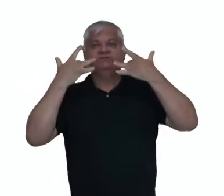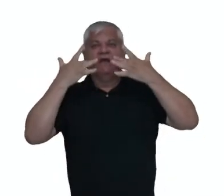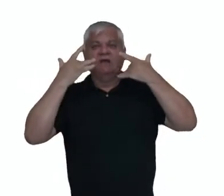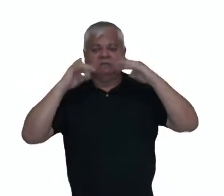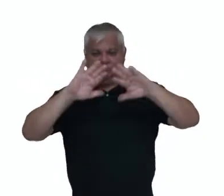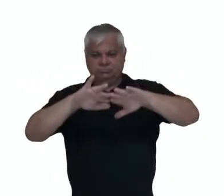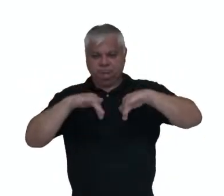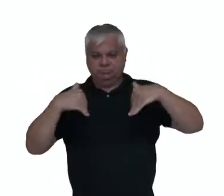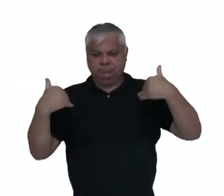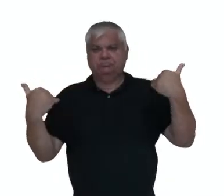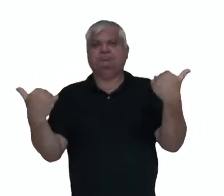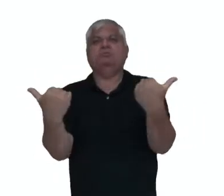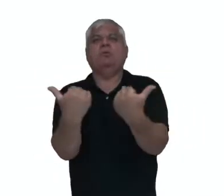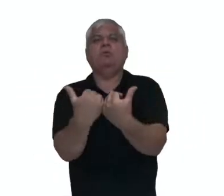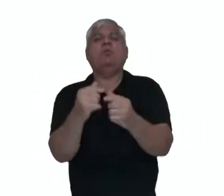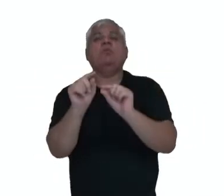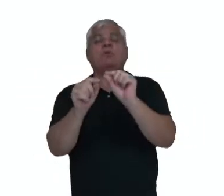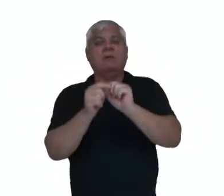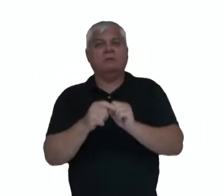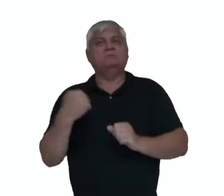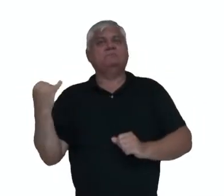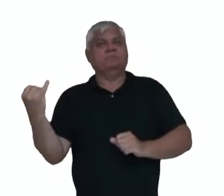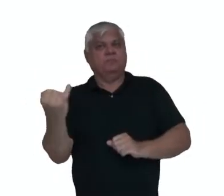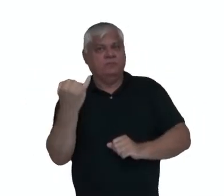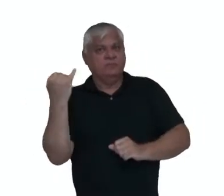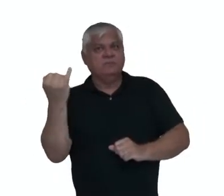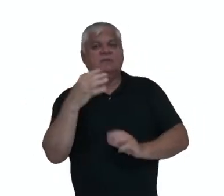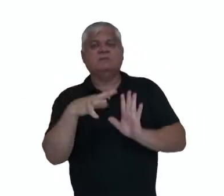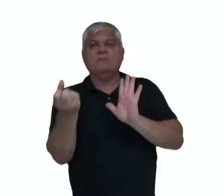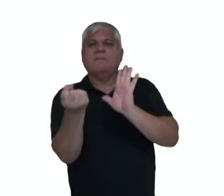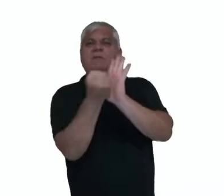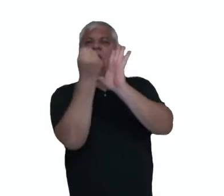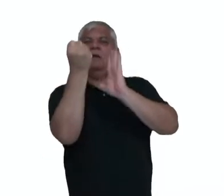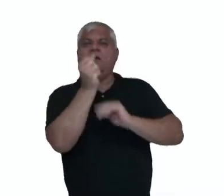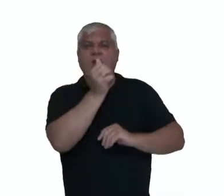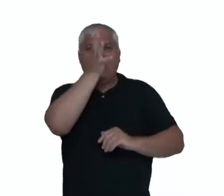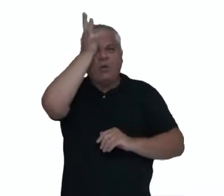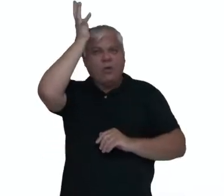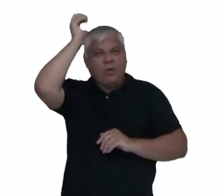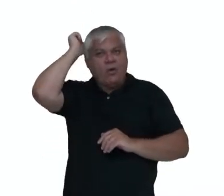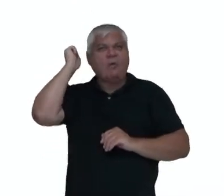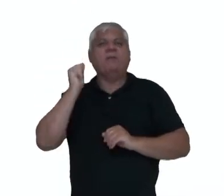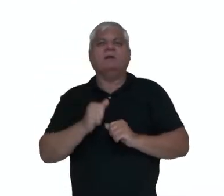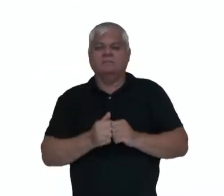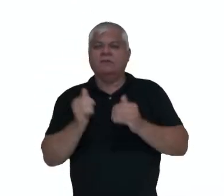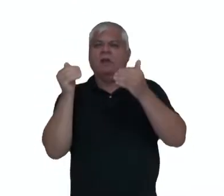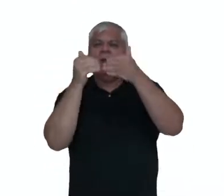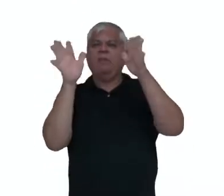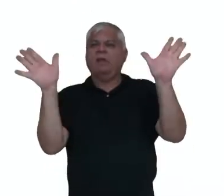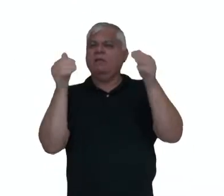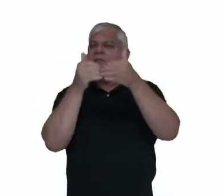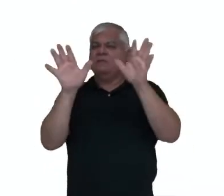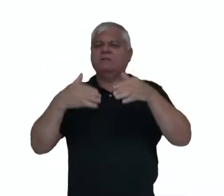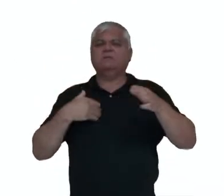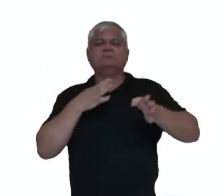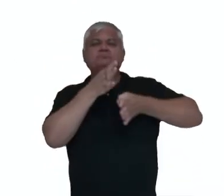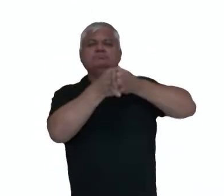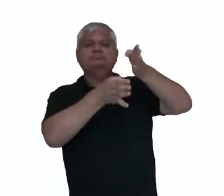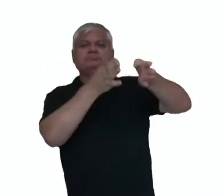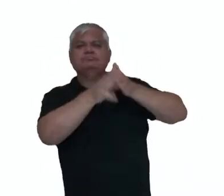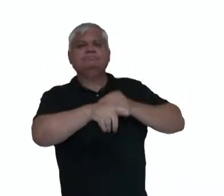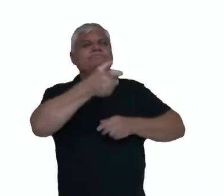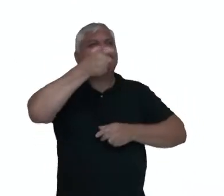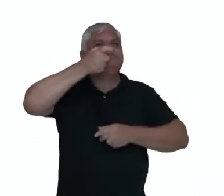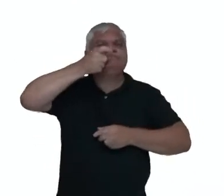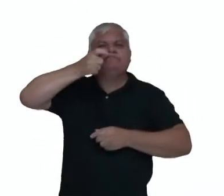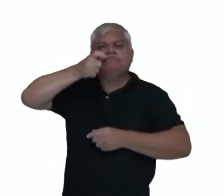anfiteatro, né? Ele se tornou um importante símbolo do Império de Roma, né? Aberto à visitação pública nos dias de